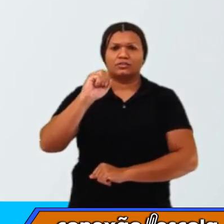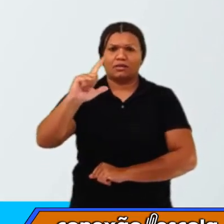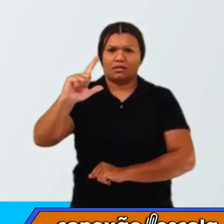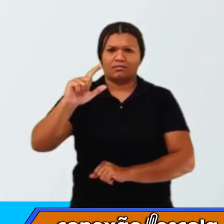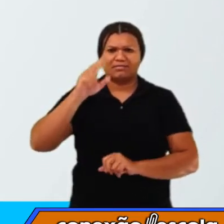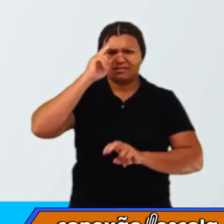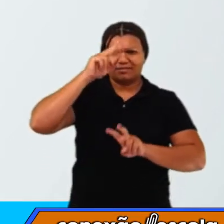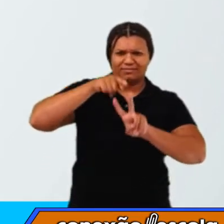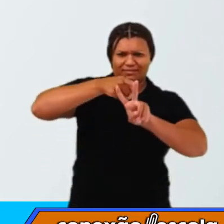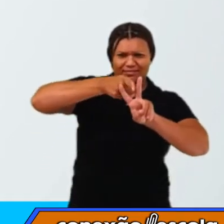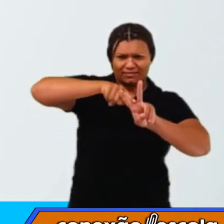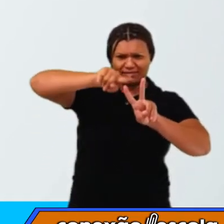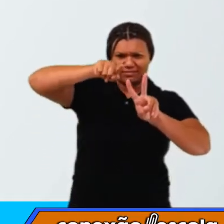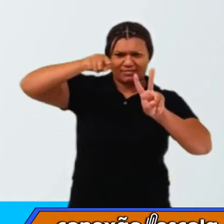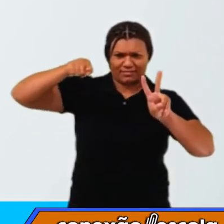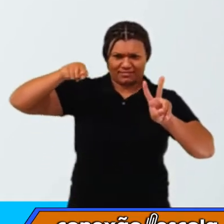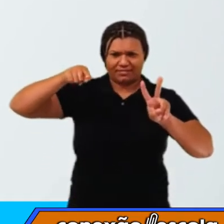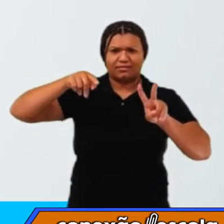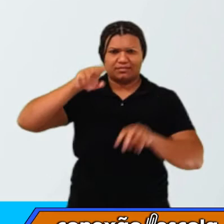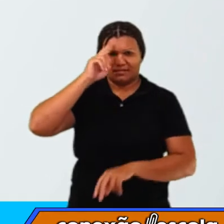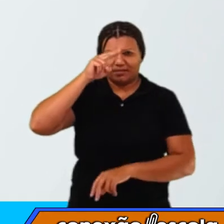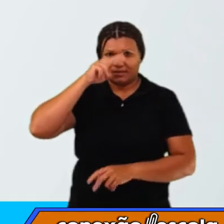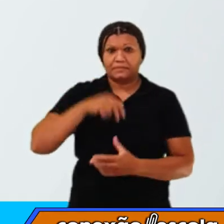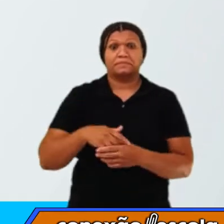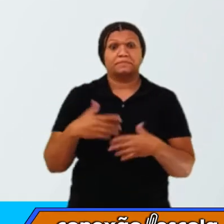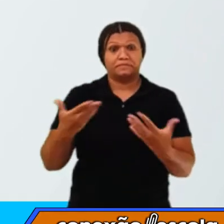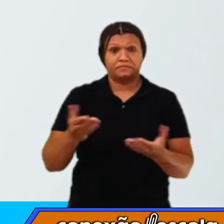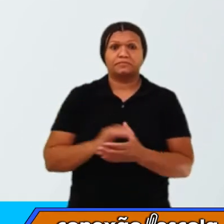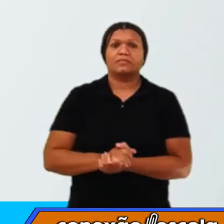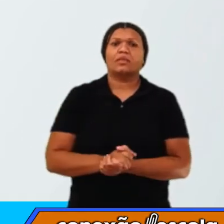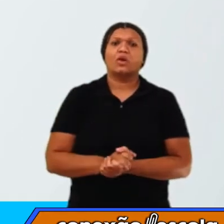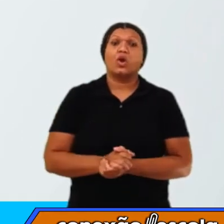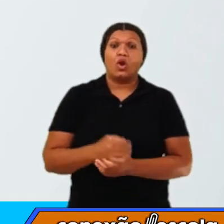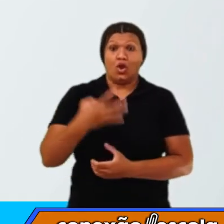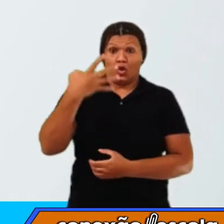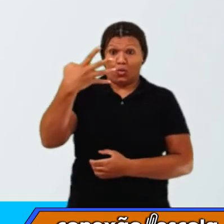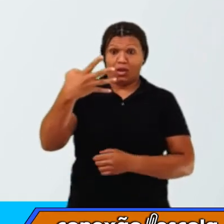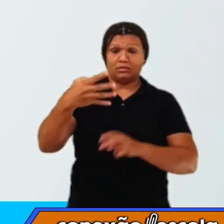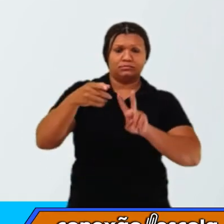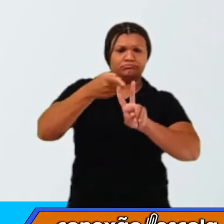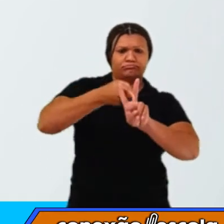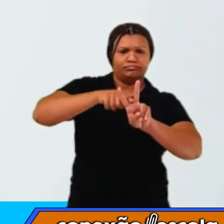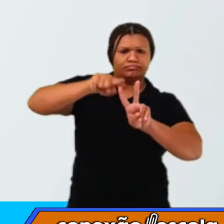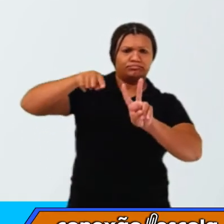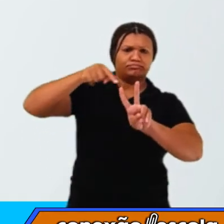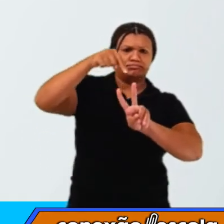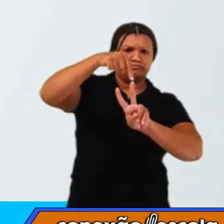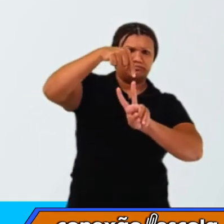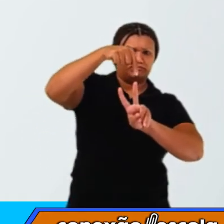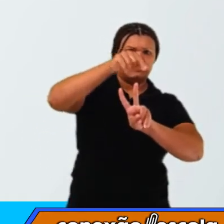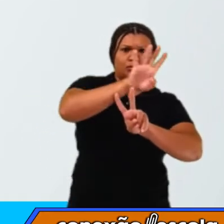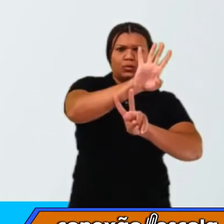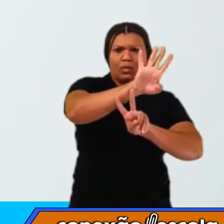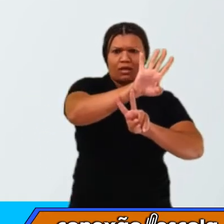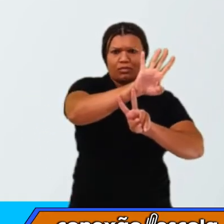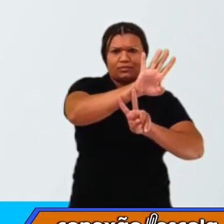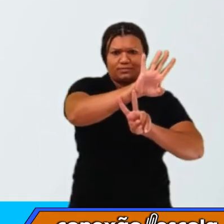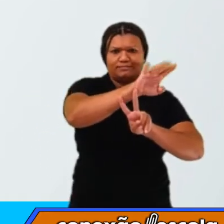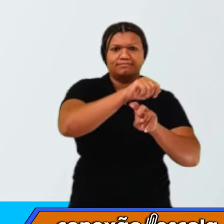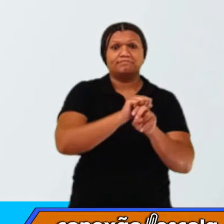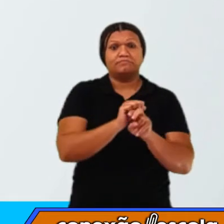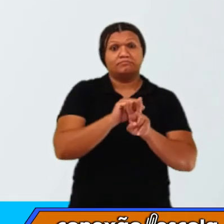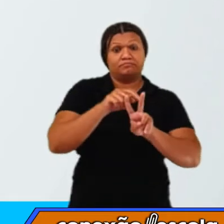Olha só quem vai parar onde quem vai parar o quanto é o denominador vai ficar aqui no índice